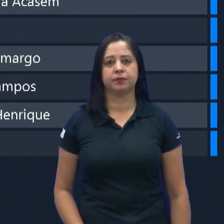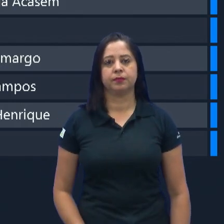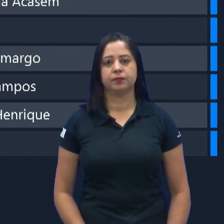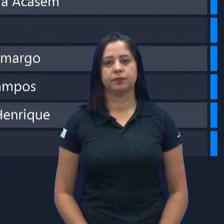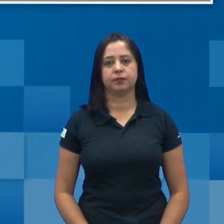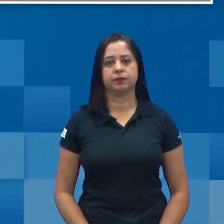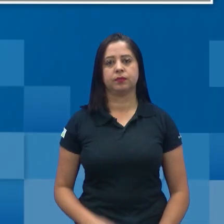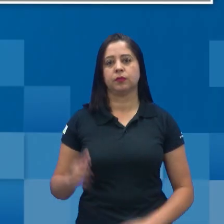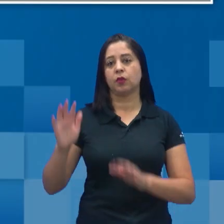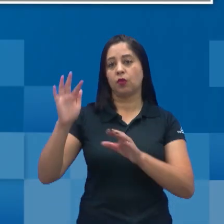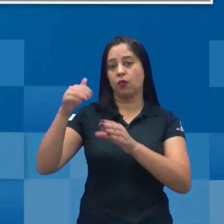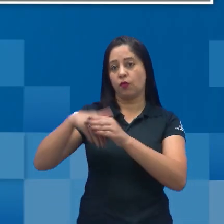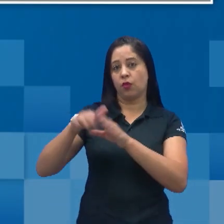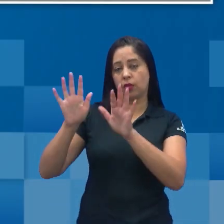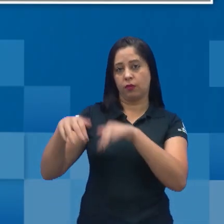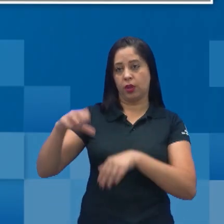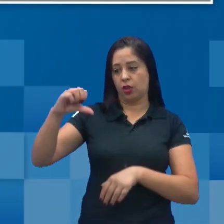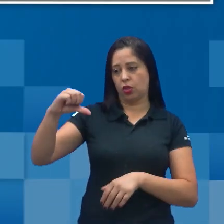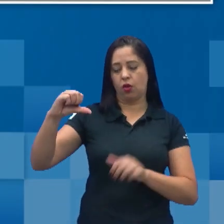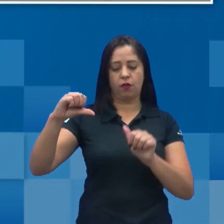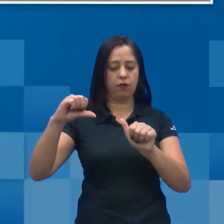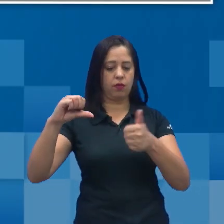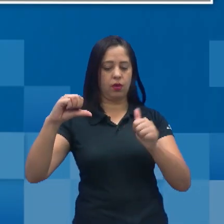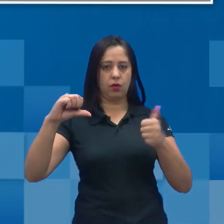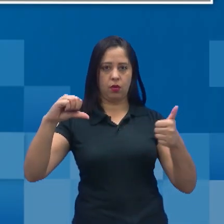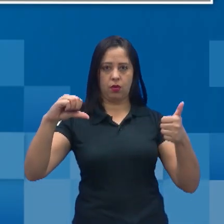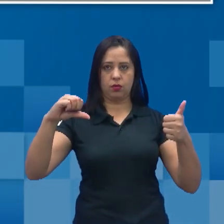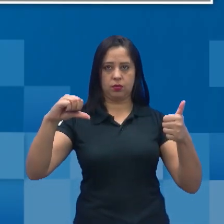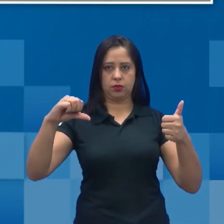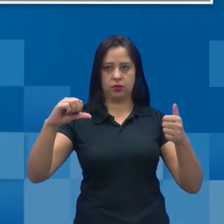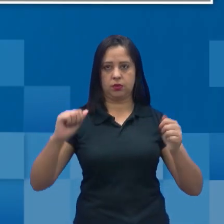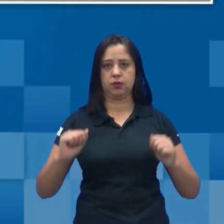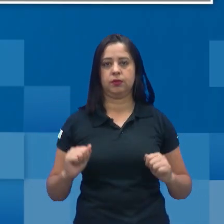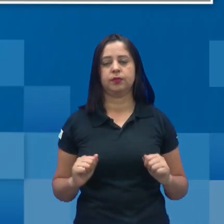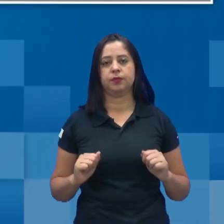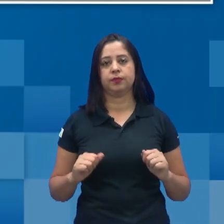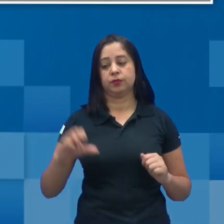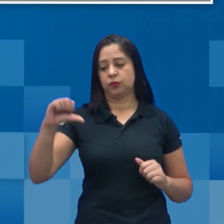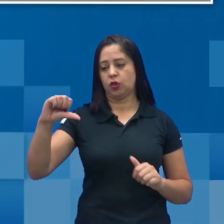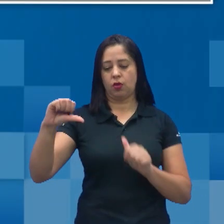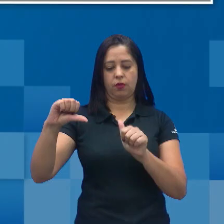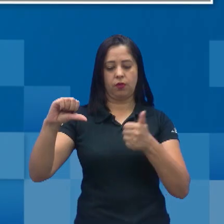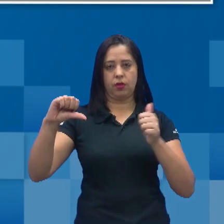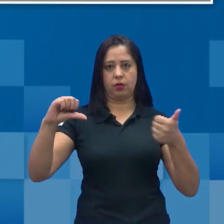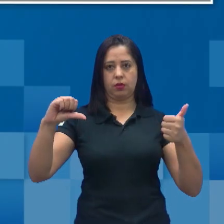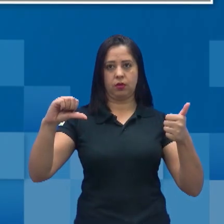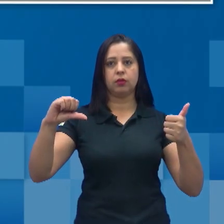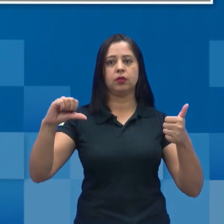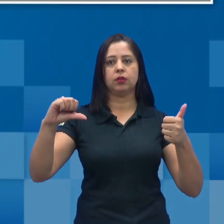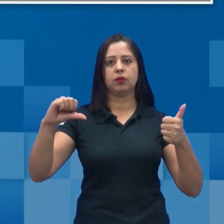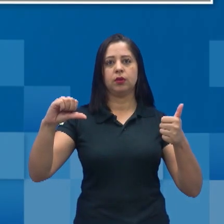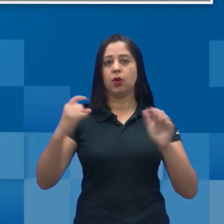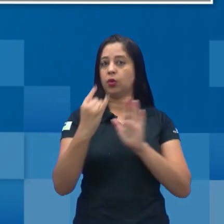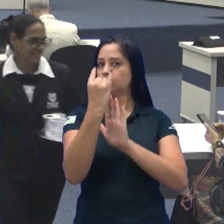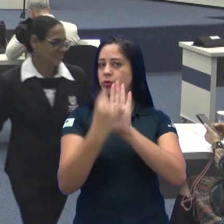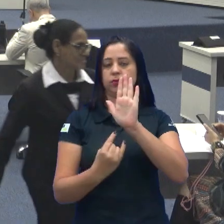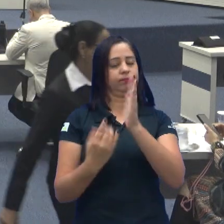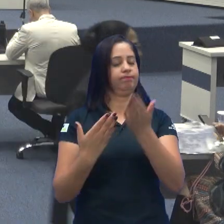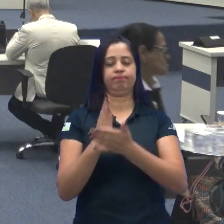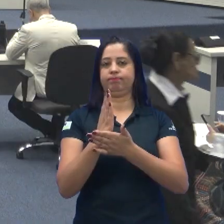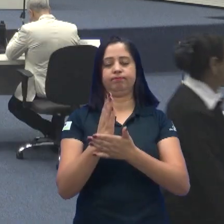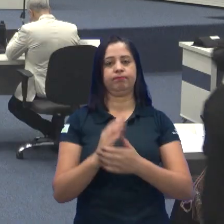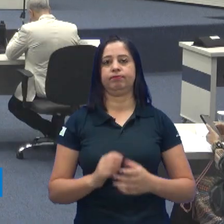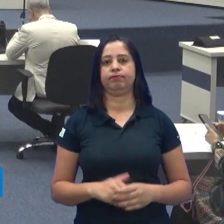Encerrada a votação. 9 votos favoráveis, 11 votos contrários. Com 9 votos favoráveis, 11 votos contrários, o requerimento está